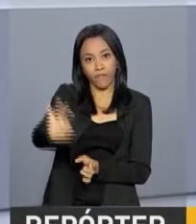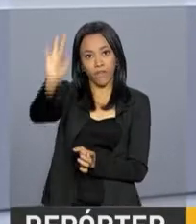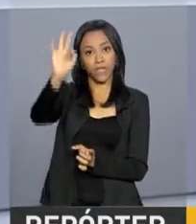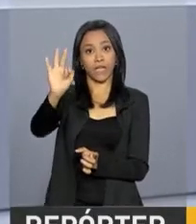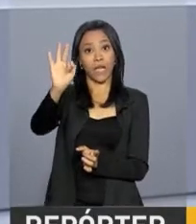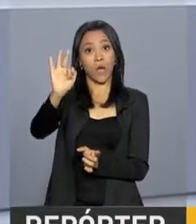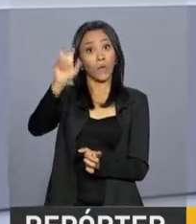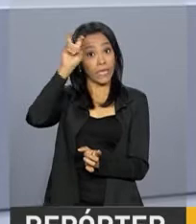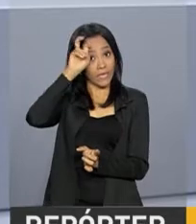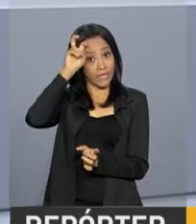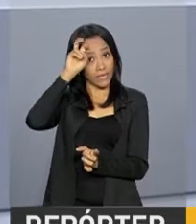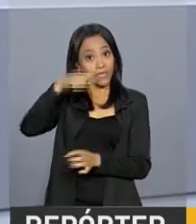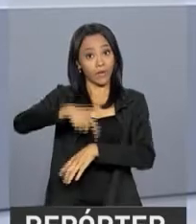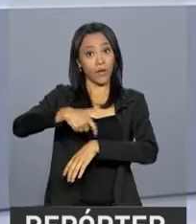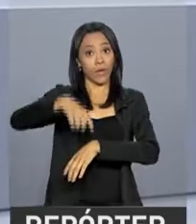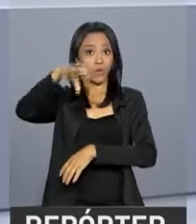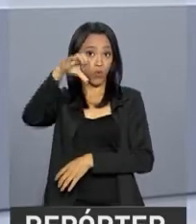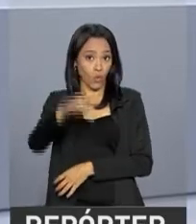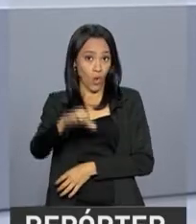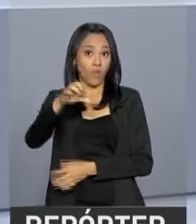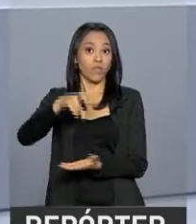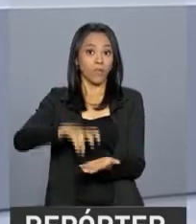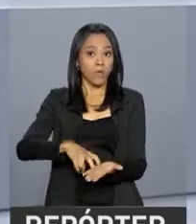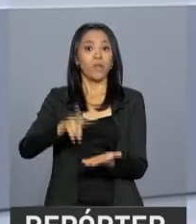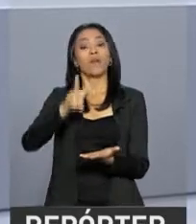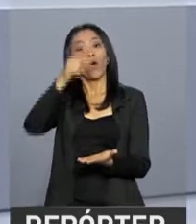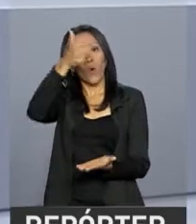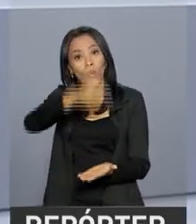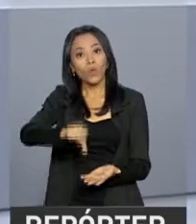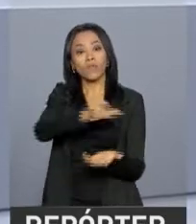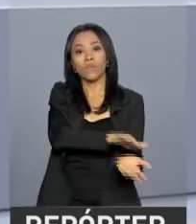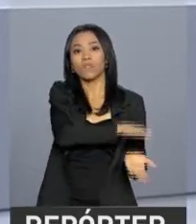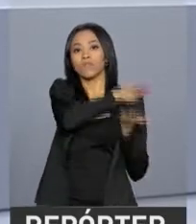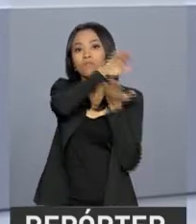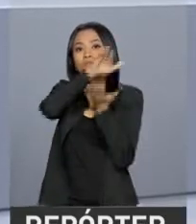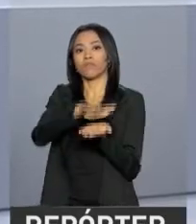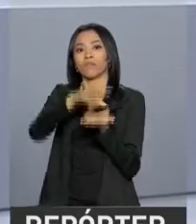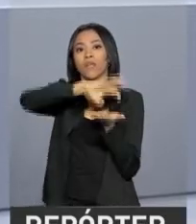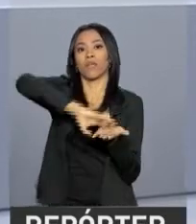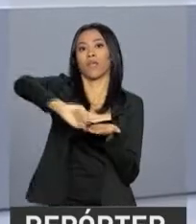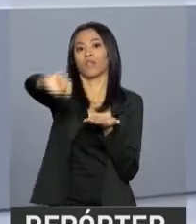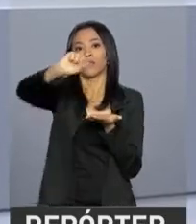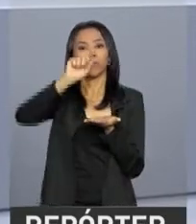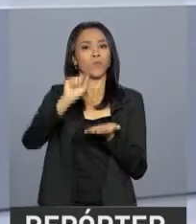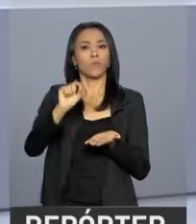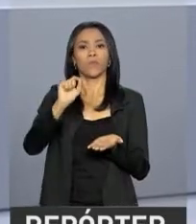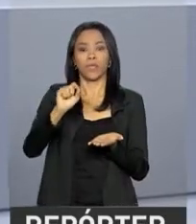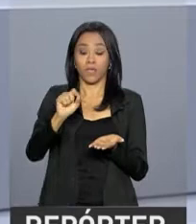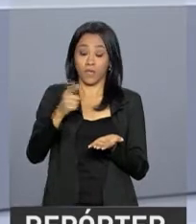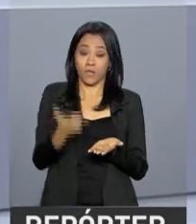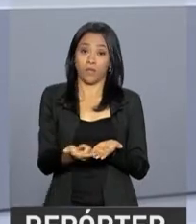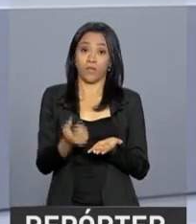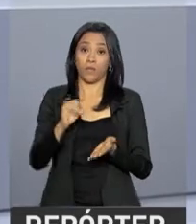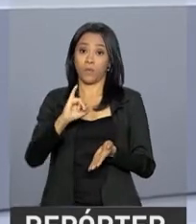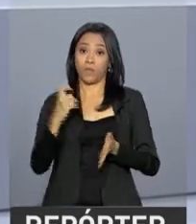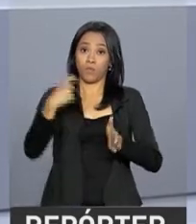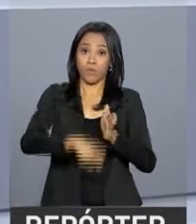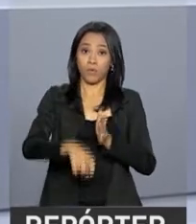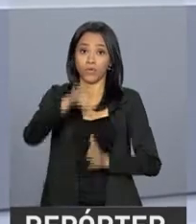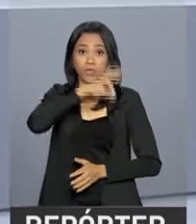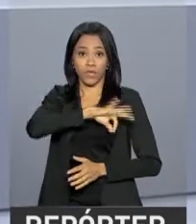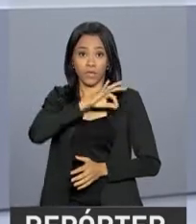das 9 horas a consulta de mais um lote residual de restituições do imposto de renda desta vez foram incluídas declarações